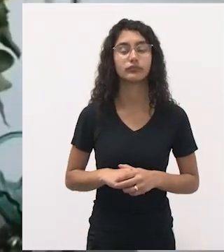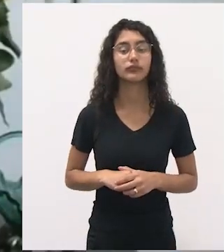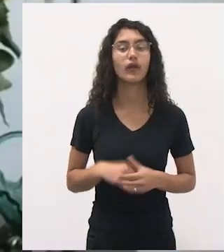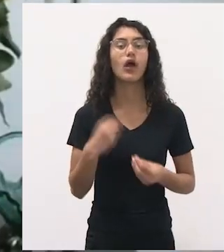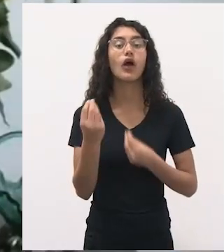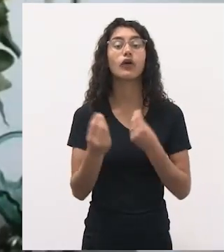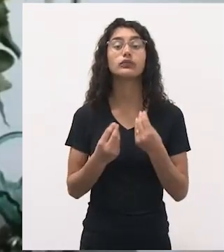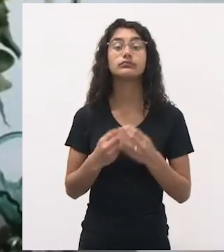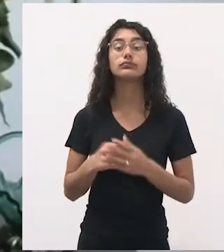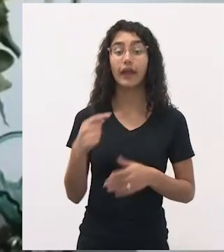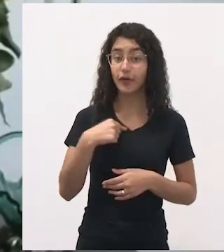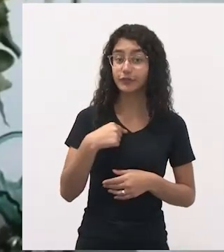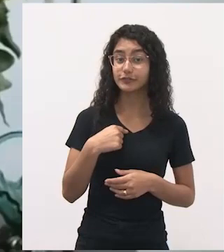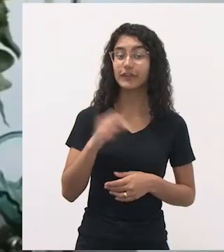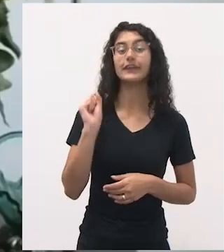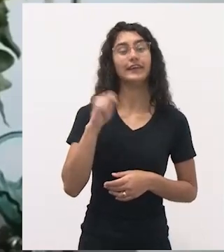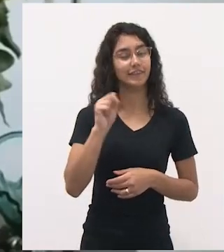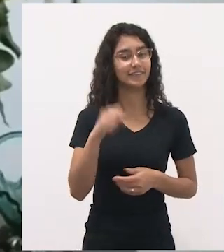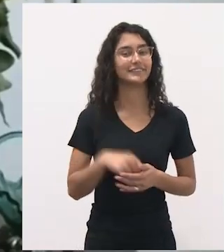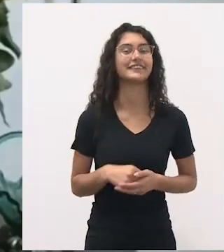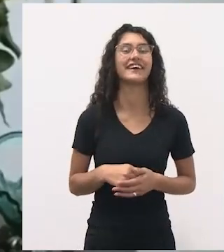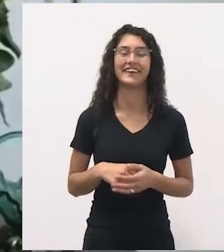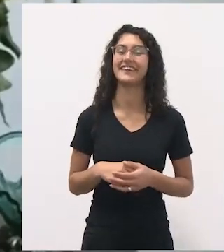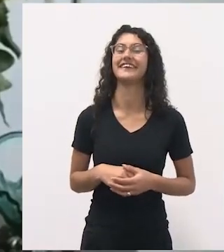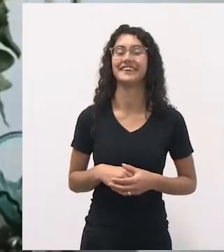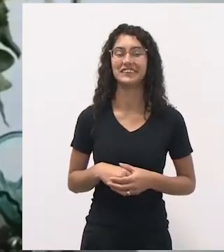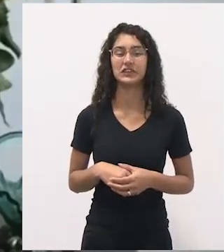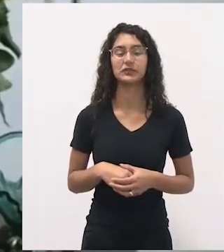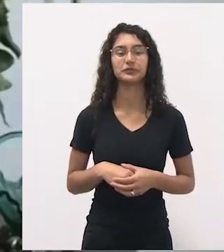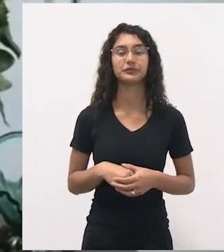Mui? Isso.